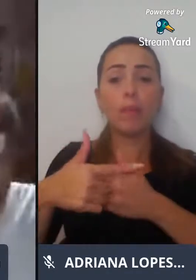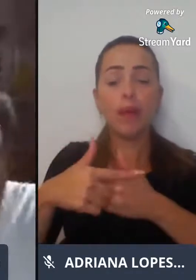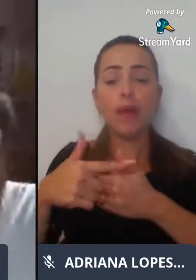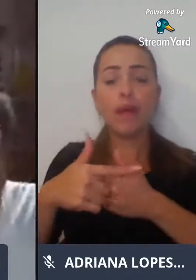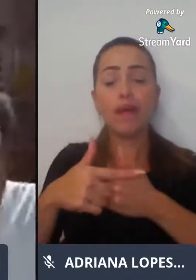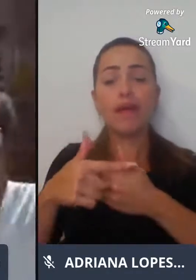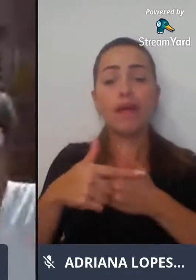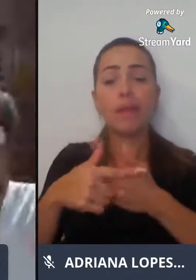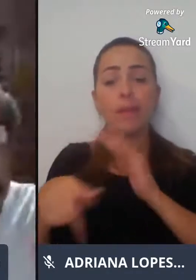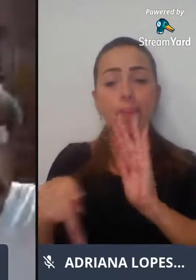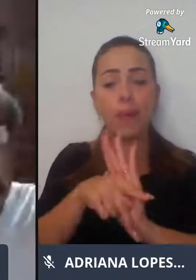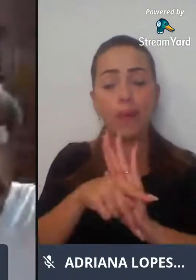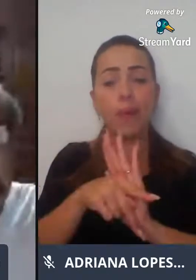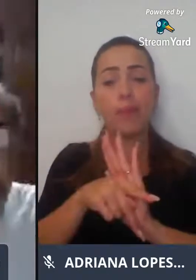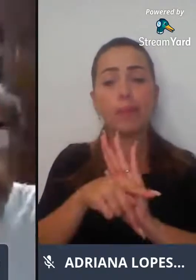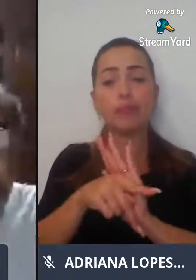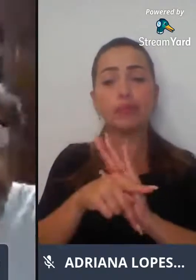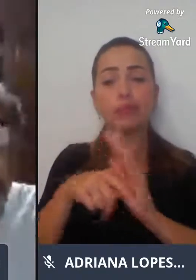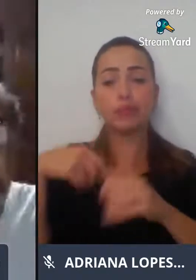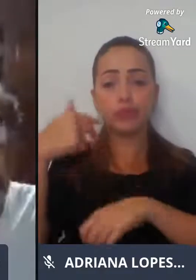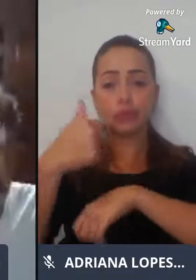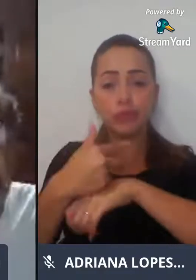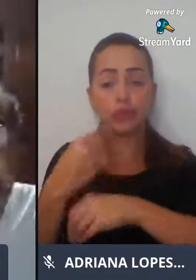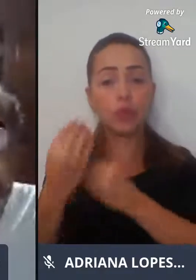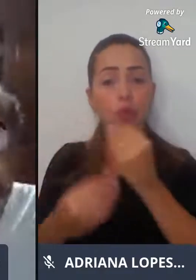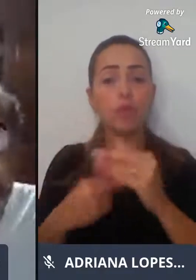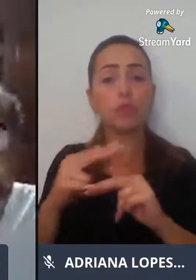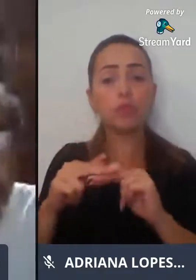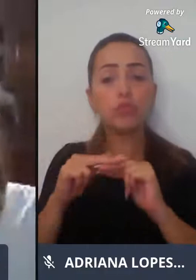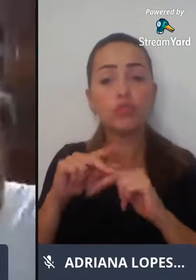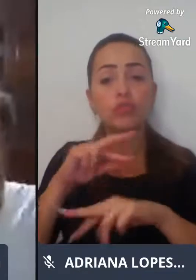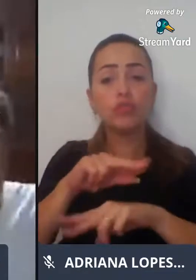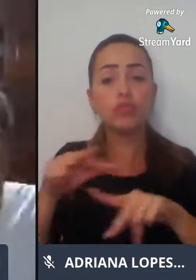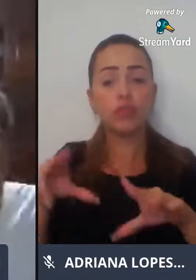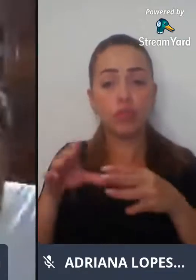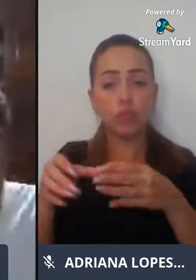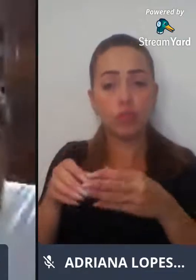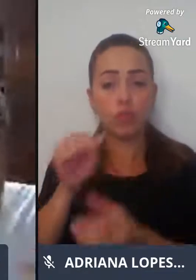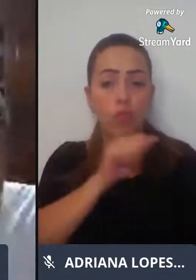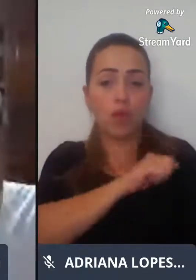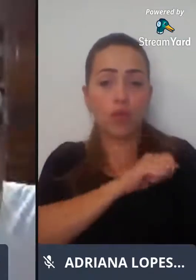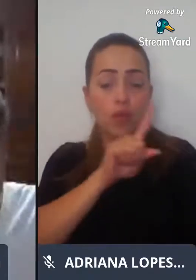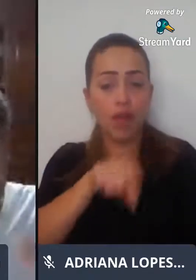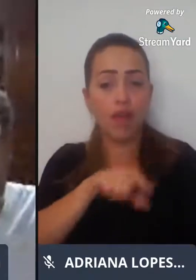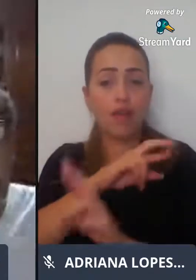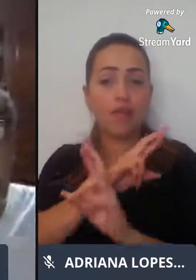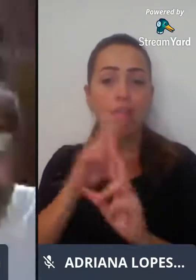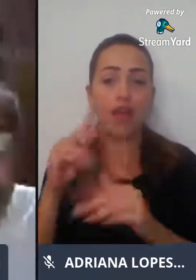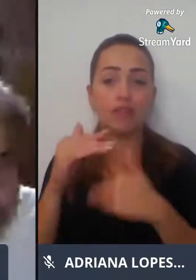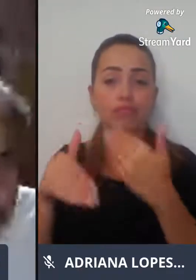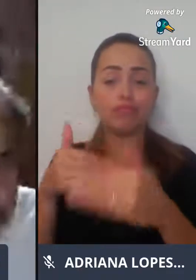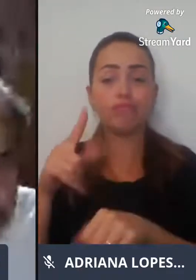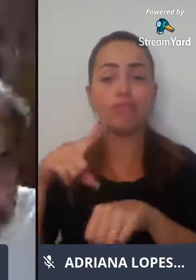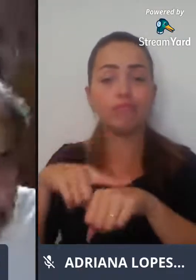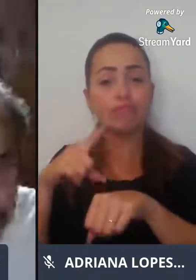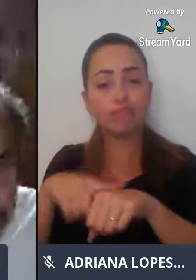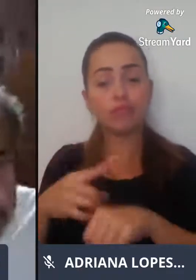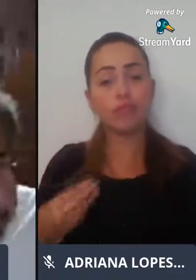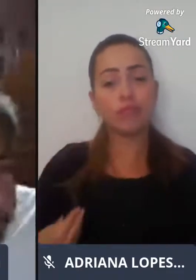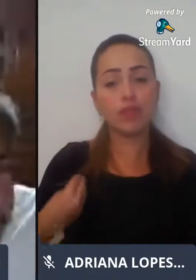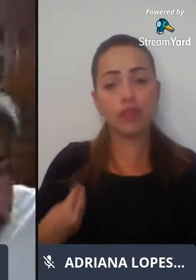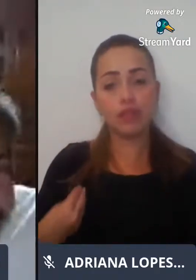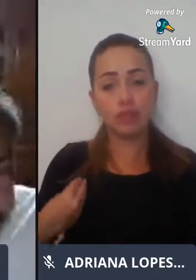que os motivos de diferentes grupos de alunos são diferentes ao longo do tempo para eles participarem no